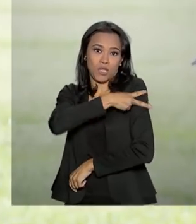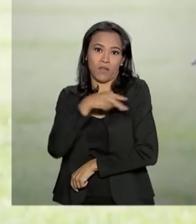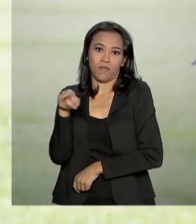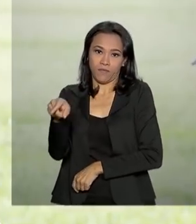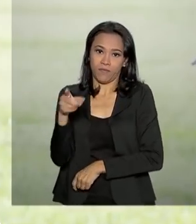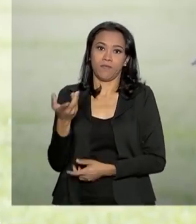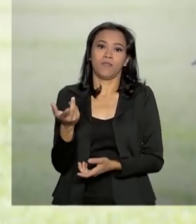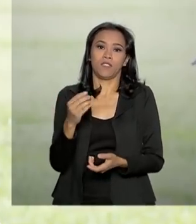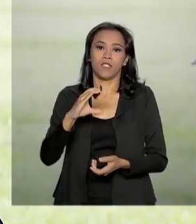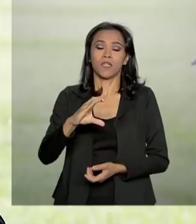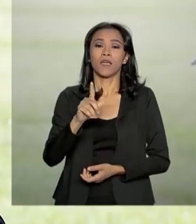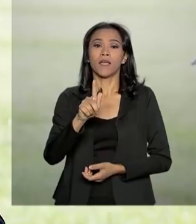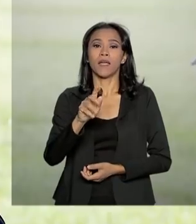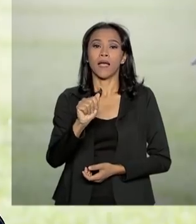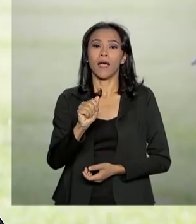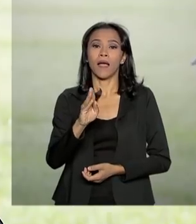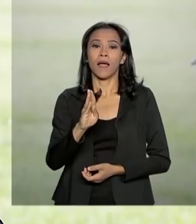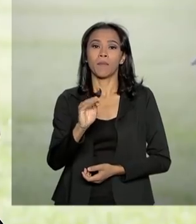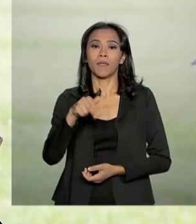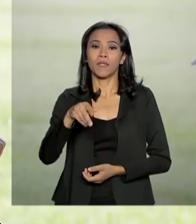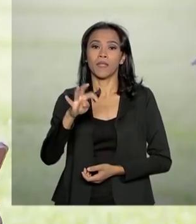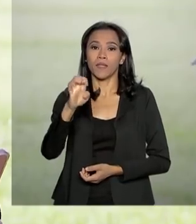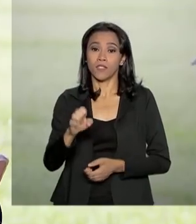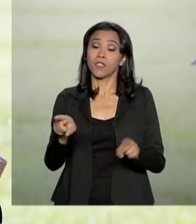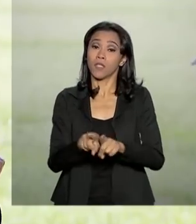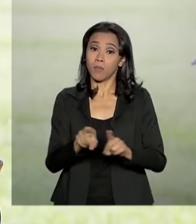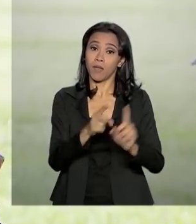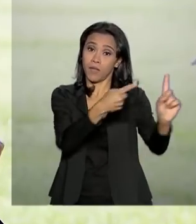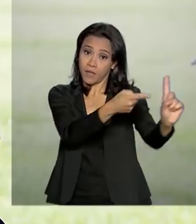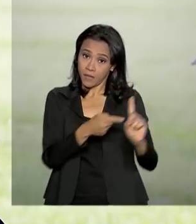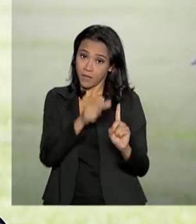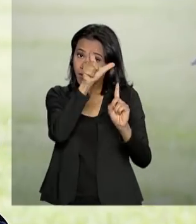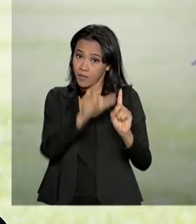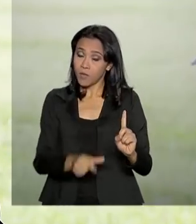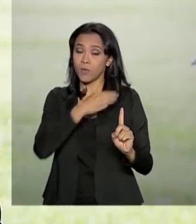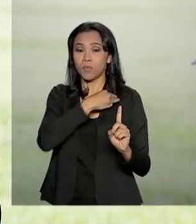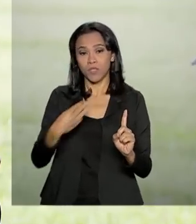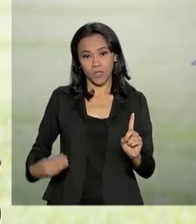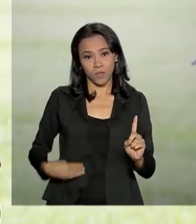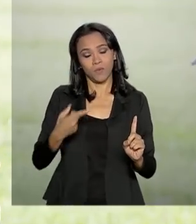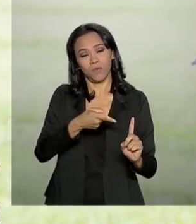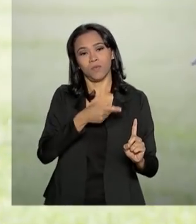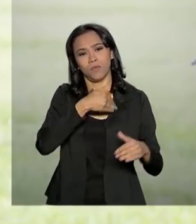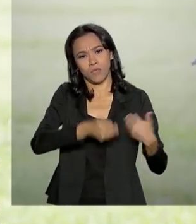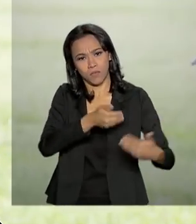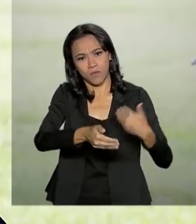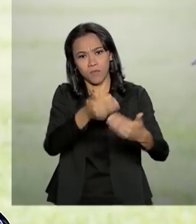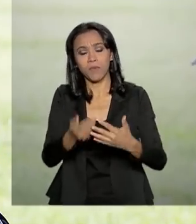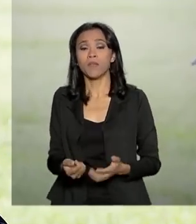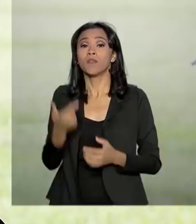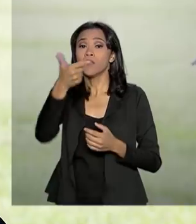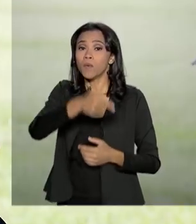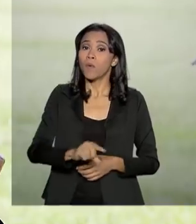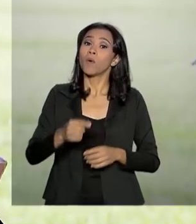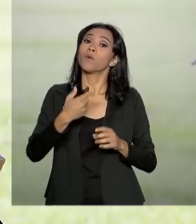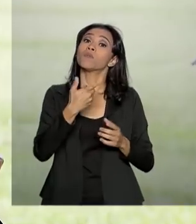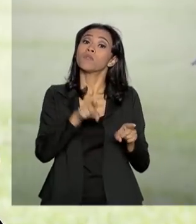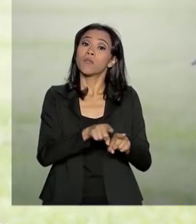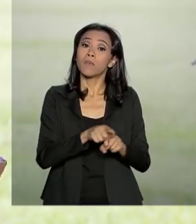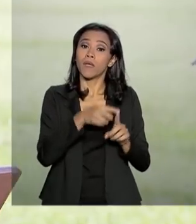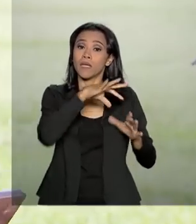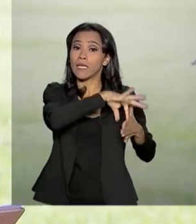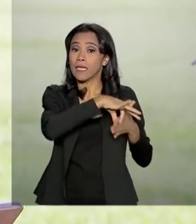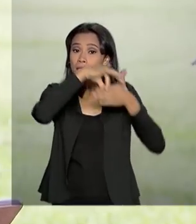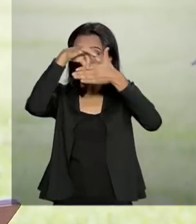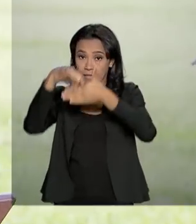tem reuniões nesta manhã com o ministro do Desenvolvimento Regional, Gustavo Canuto, e com o deputado federal Major Vitor Hugo, líder do